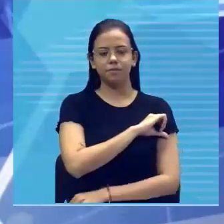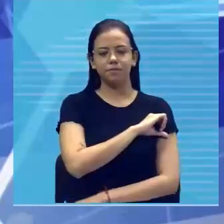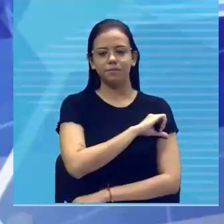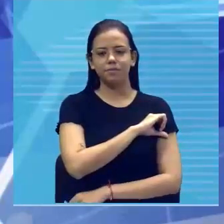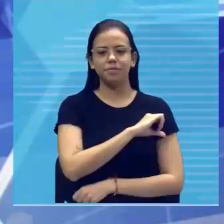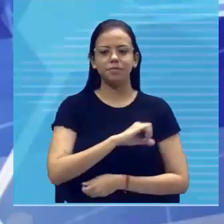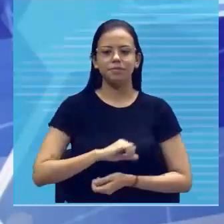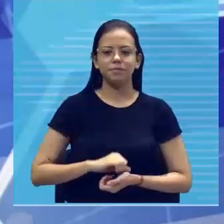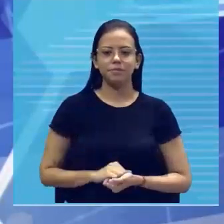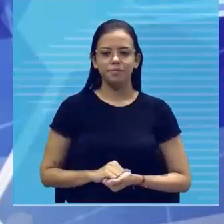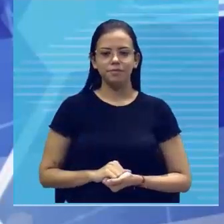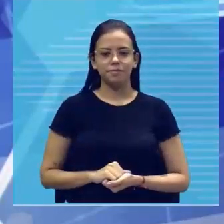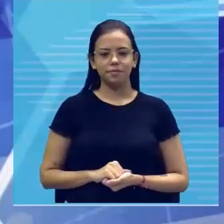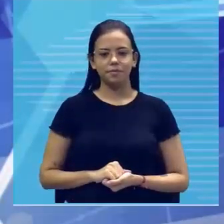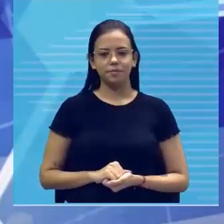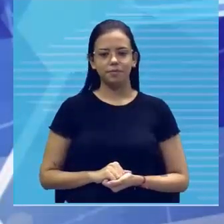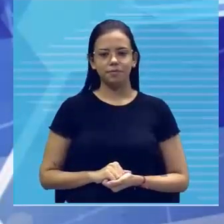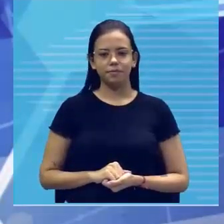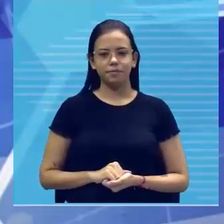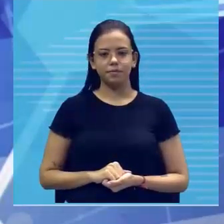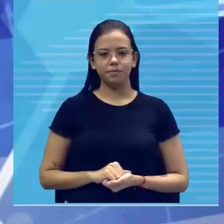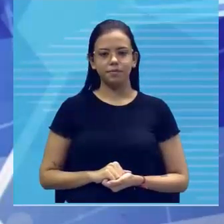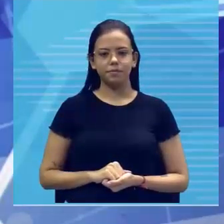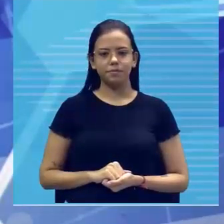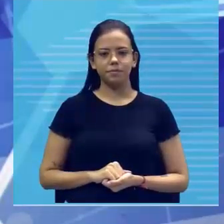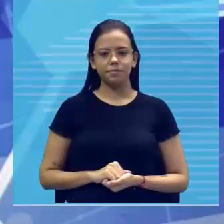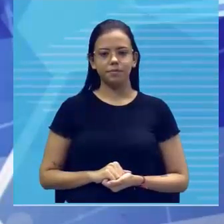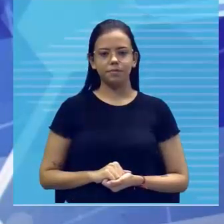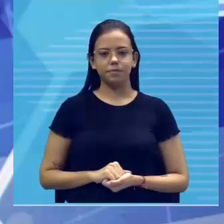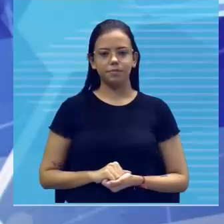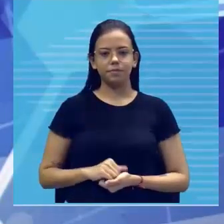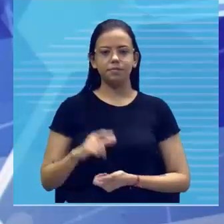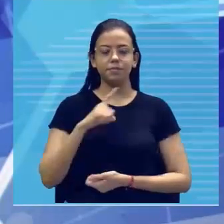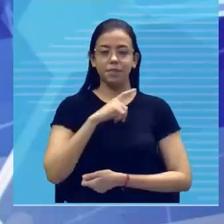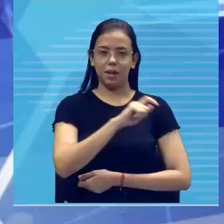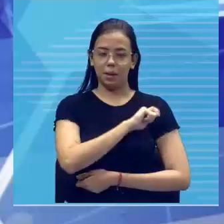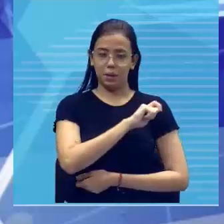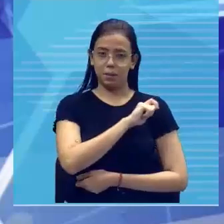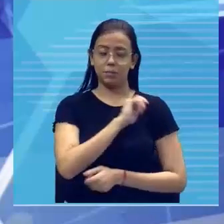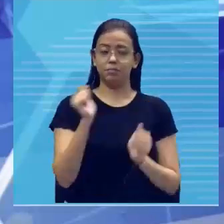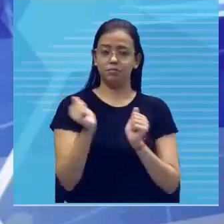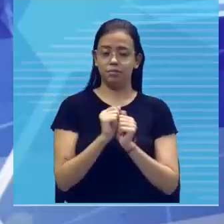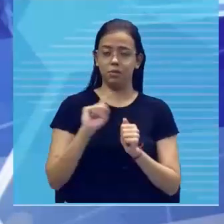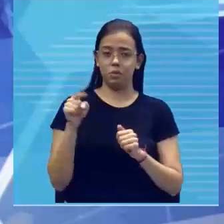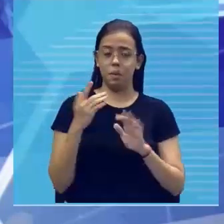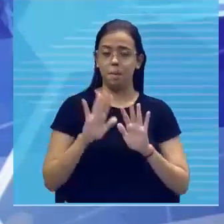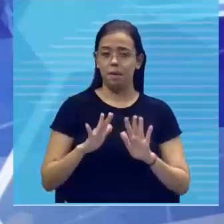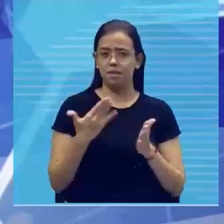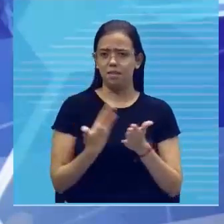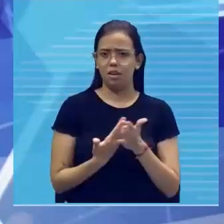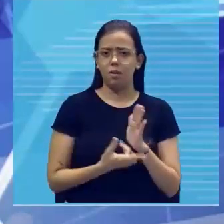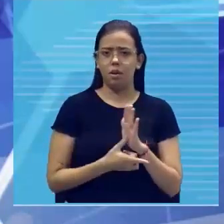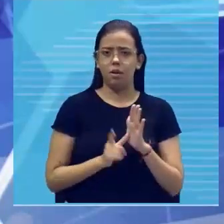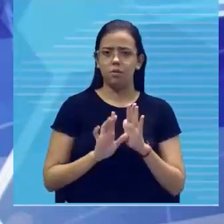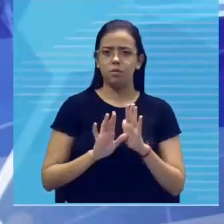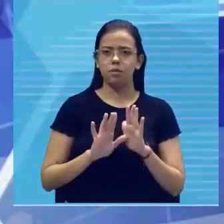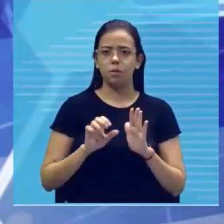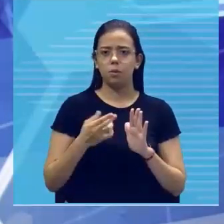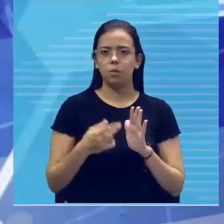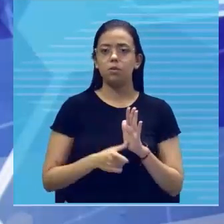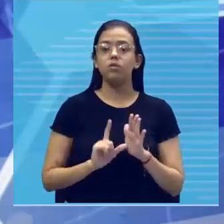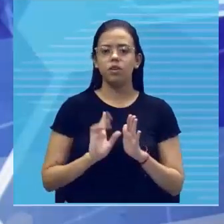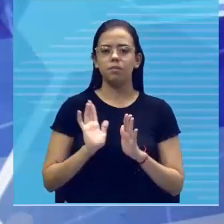Denilson Santana ali já apareceu online com a gente mas foi na aula anterior né ou foi muito